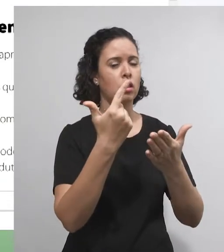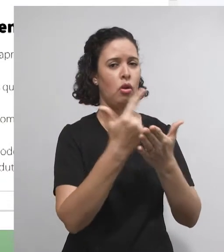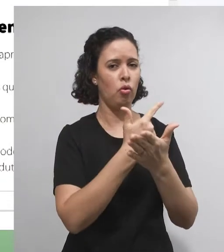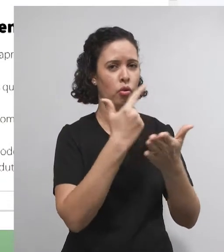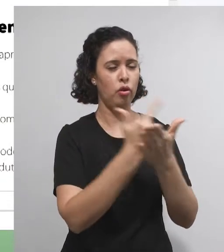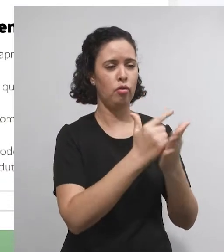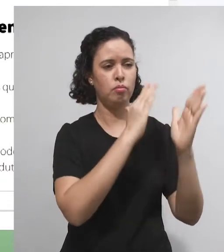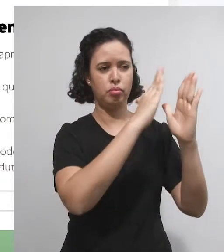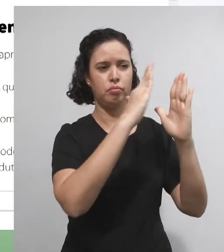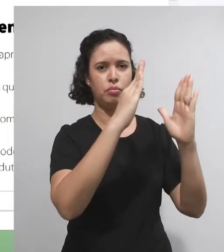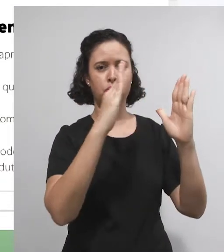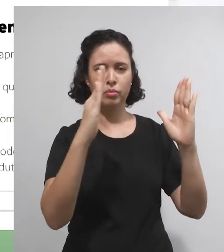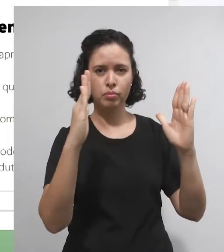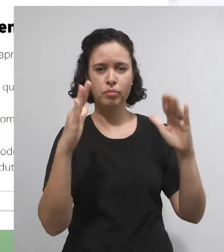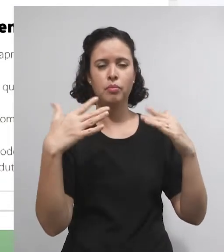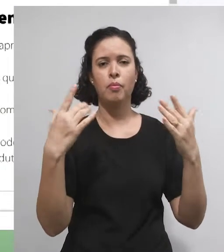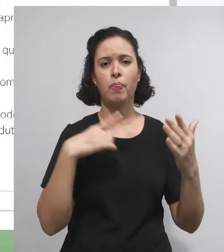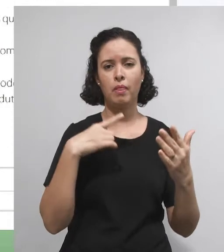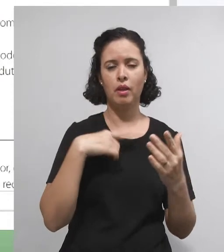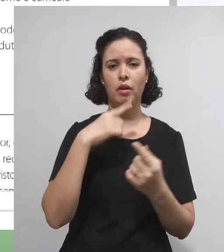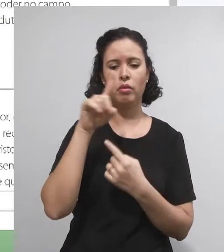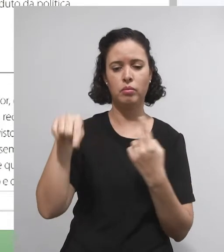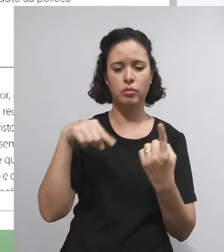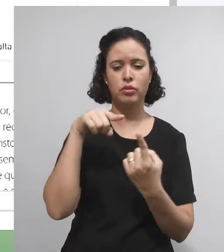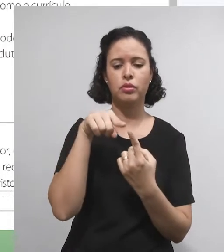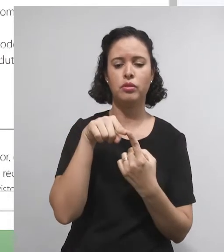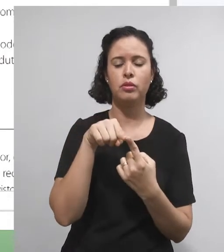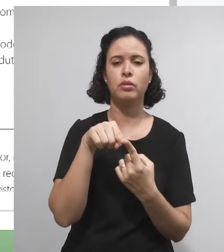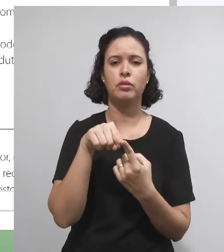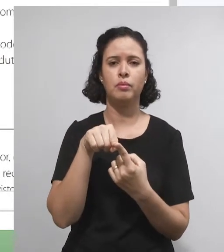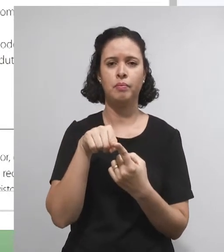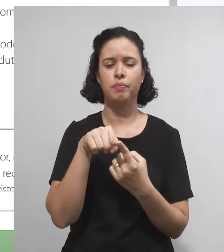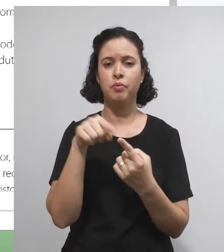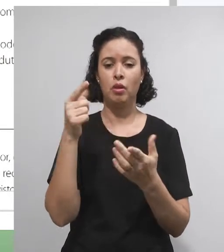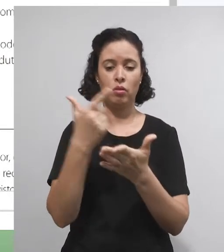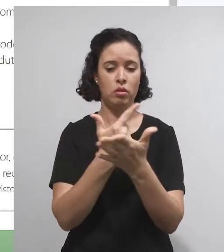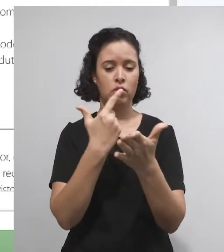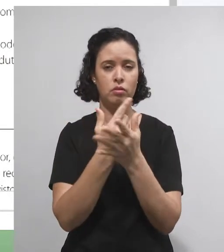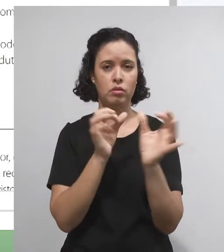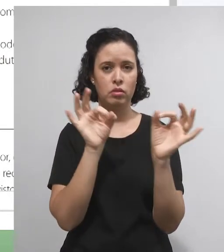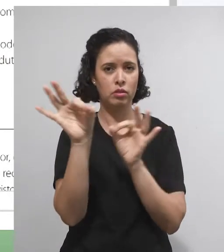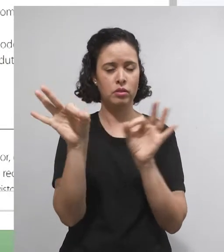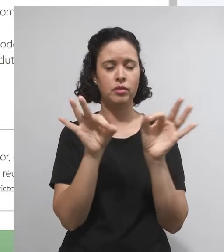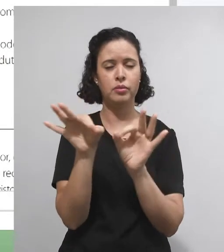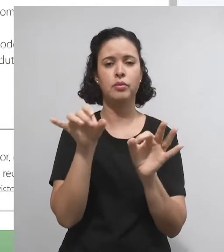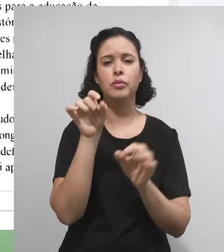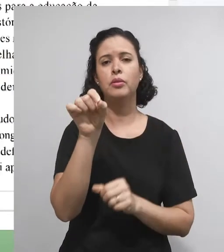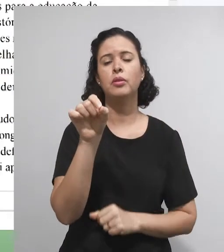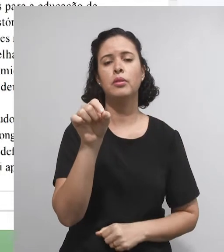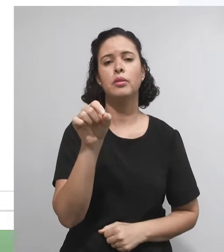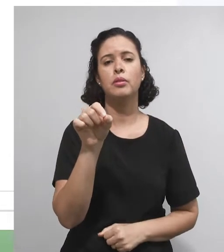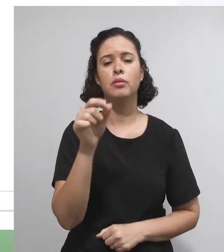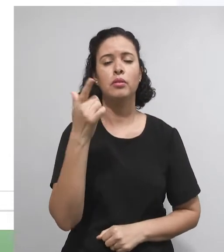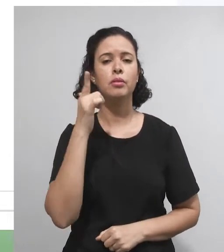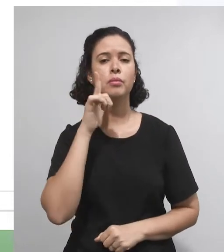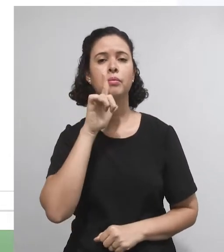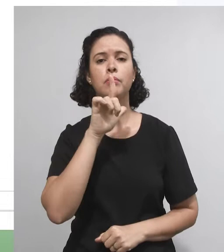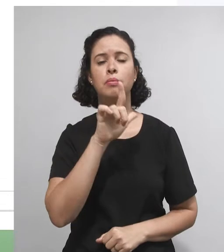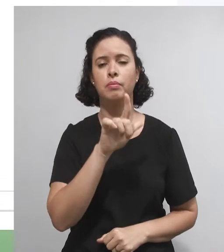o currículo, aqui tem os objetivos. Esse livro ele está organizado de modo que